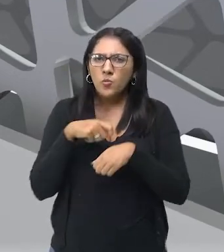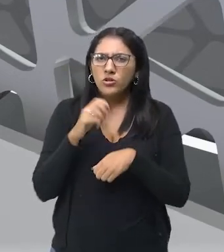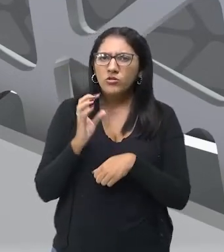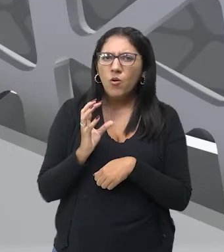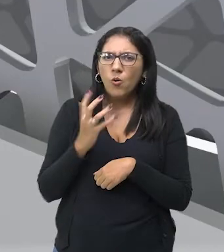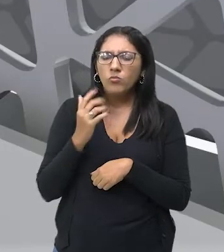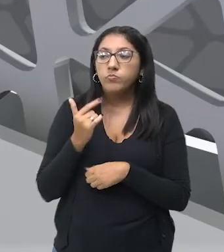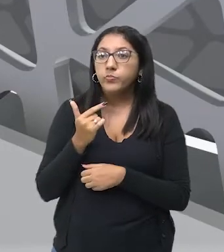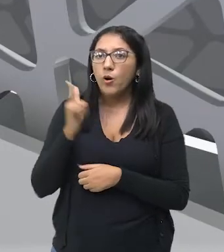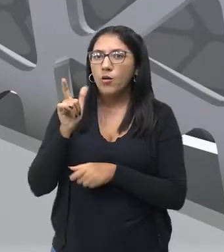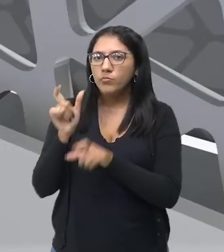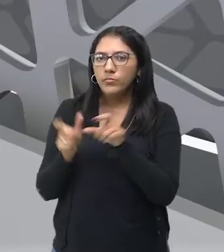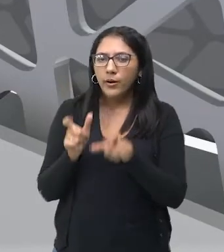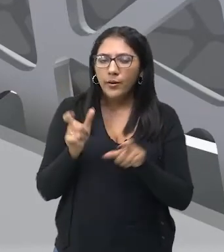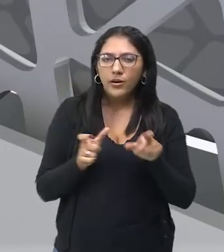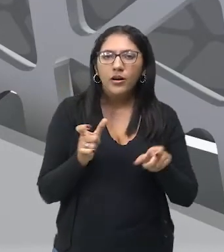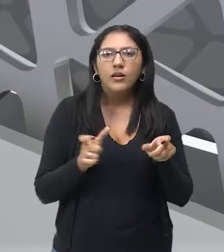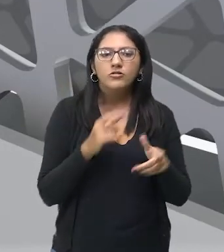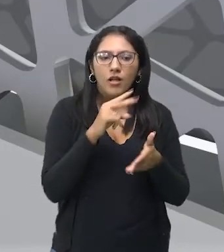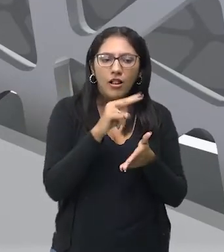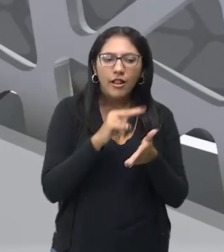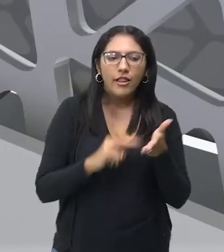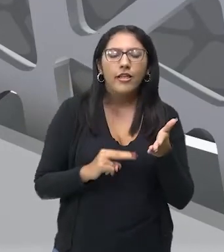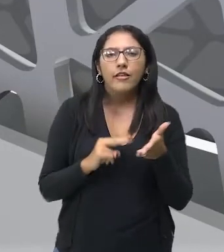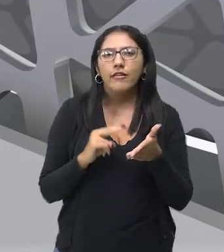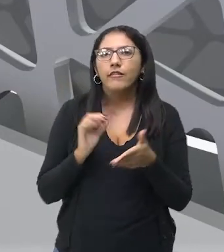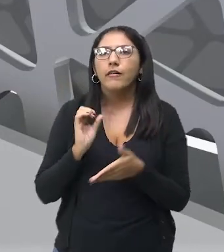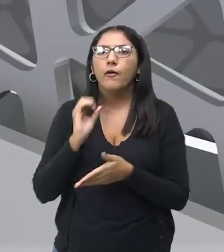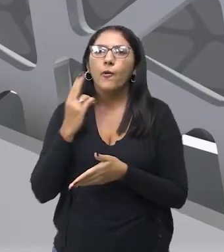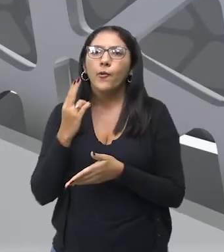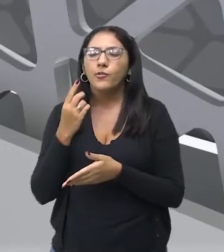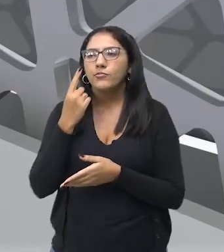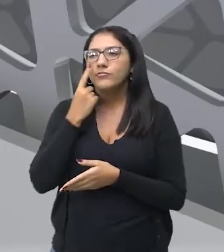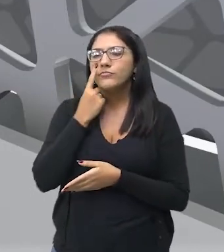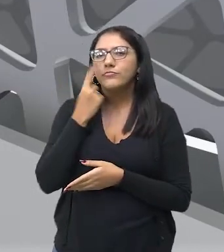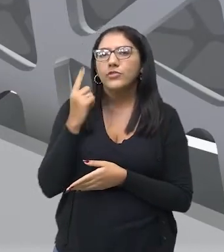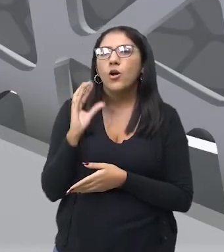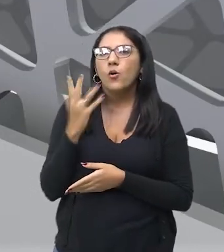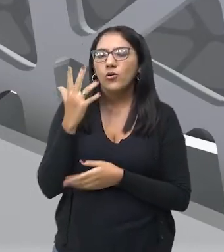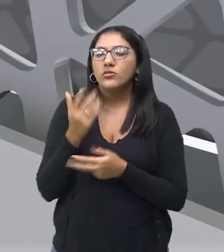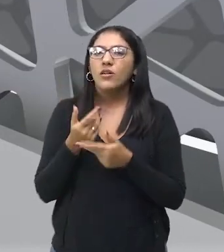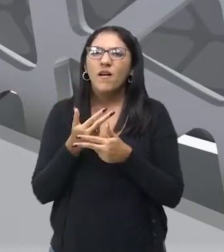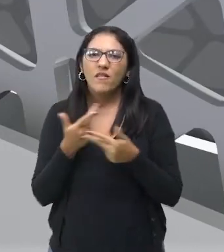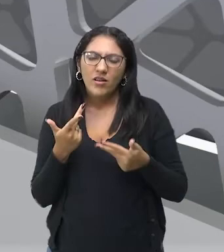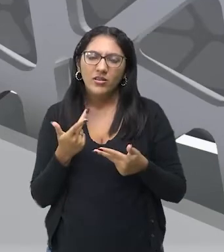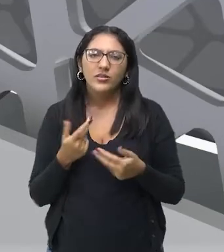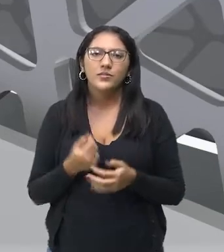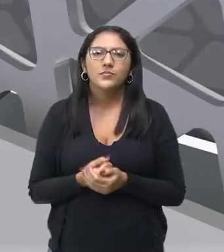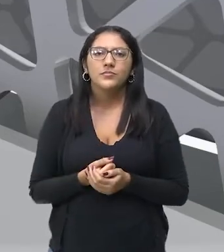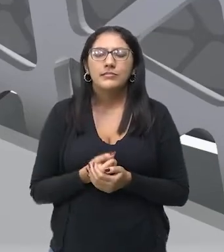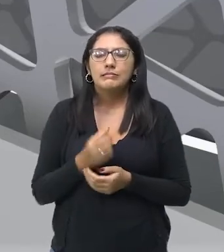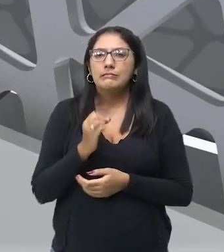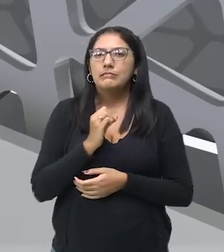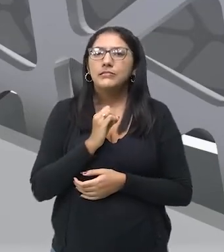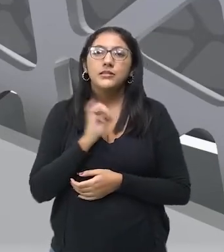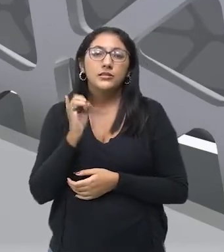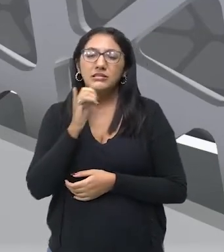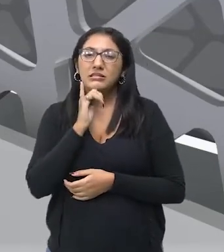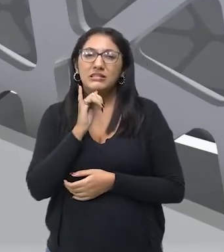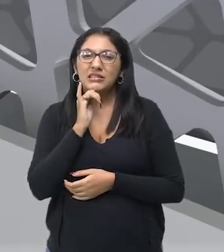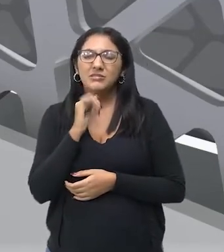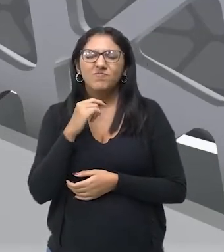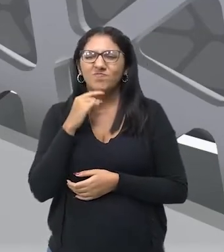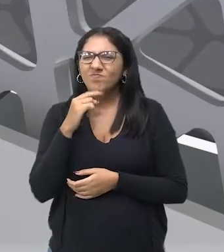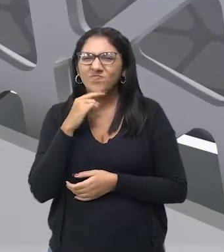comprovado por outra pessoa que vai ler o texto ou que vai observar o mesmo fato, então é uma opinião. Agora, se é algo que não pode